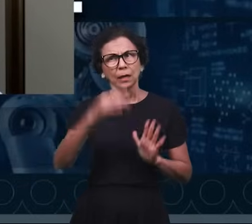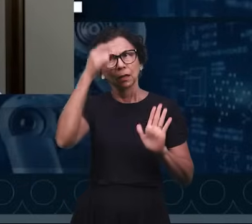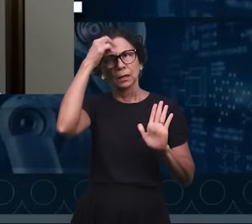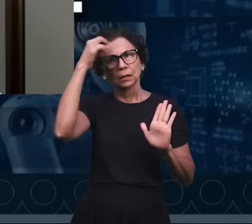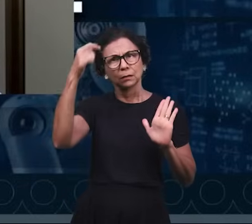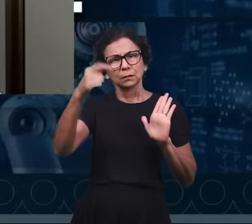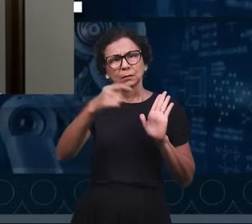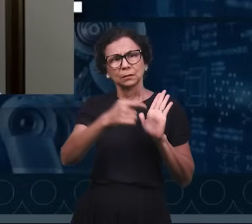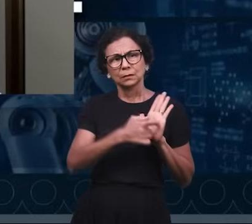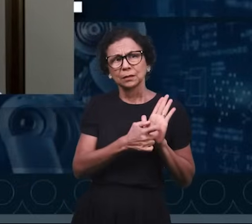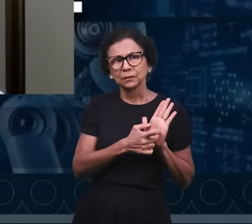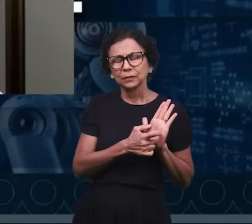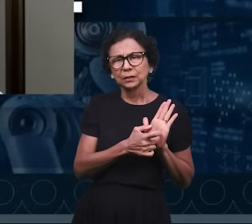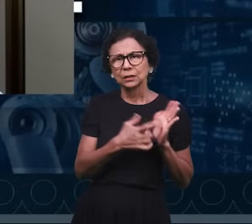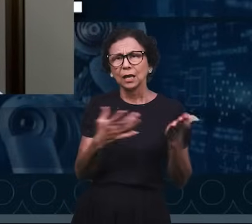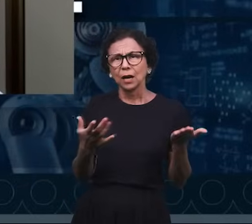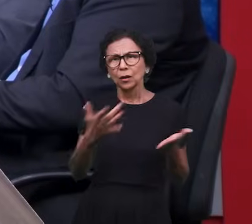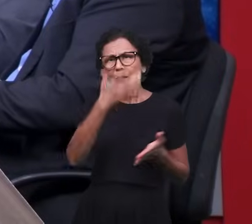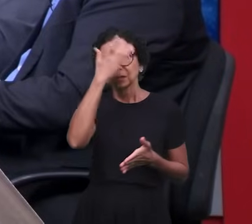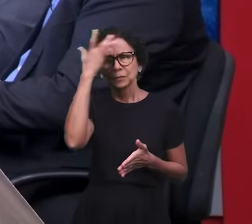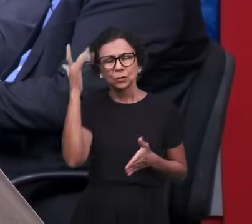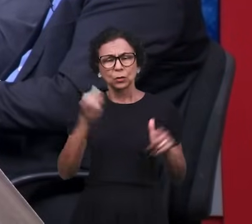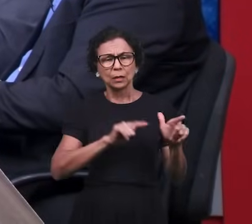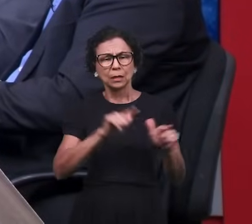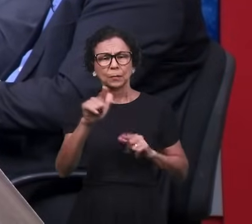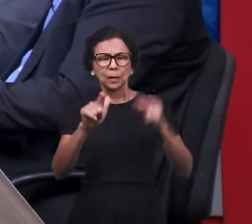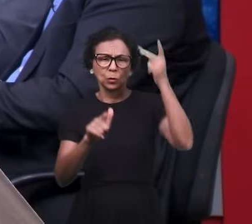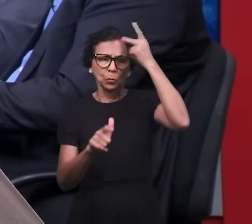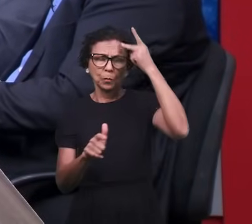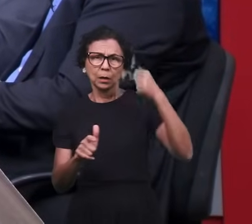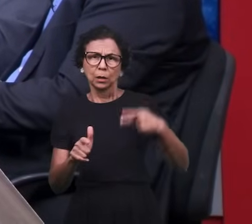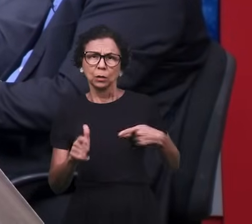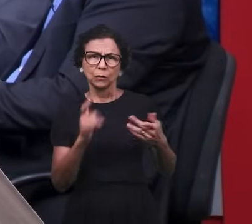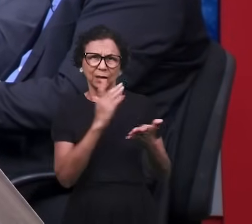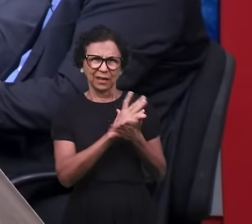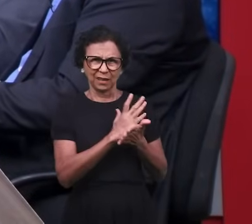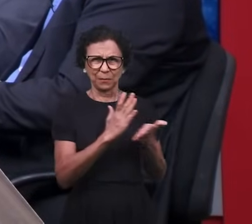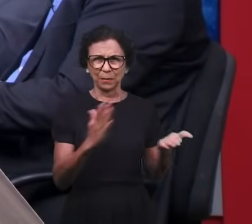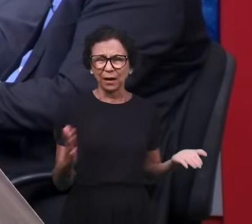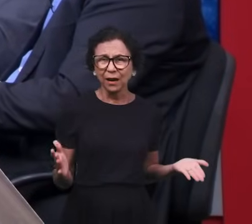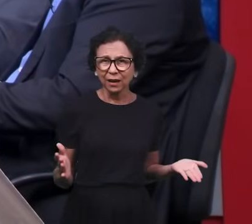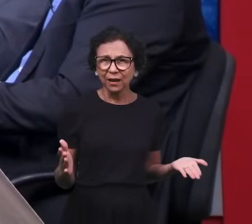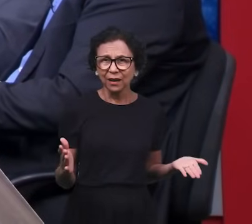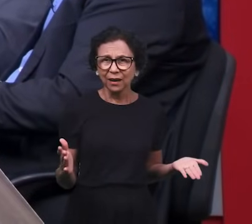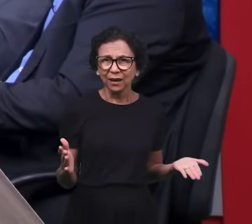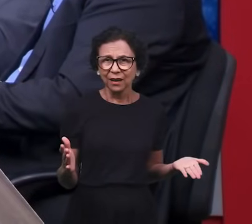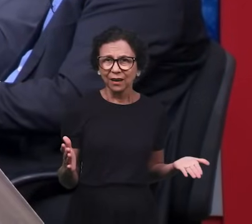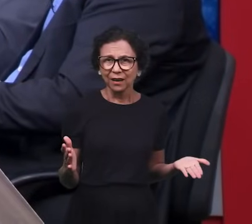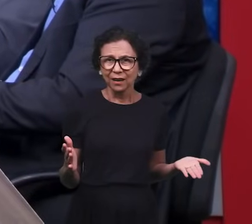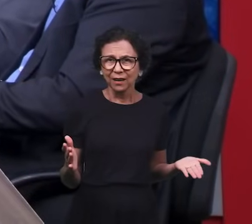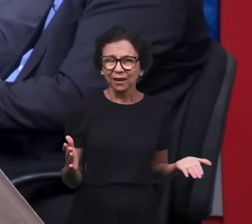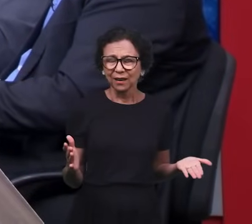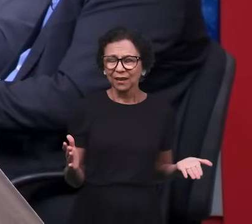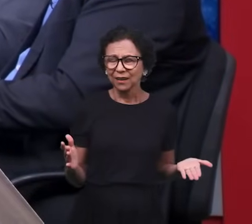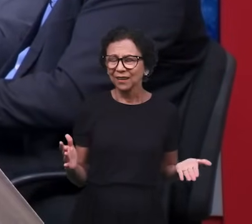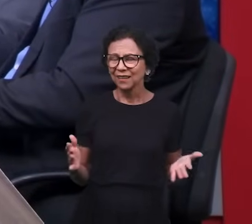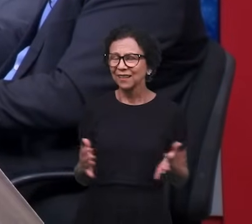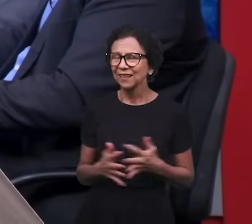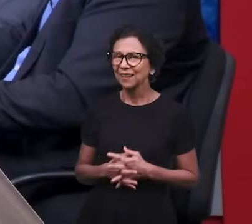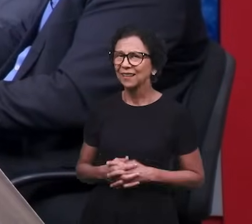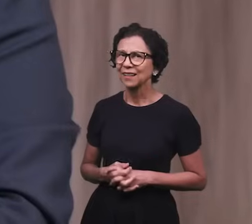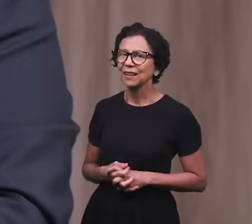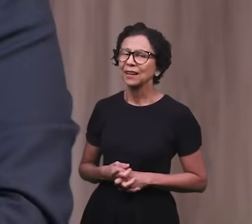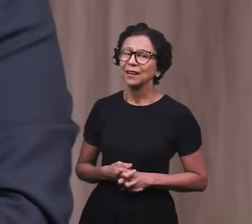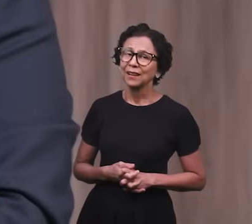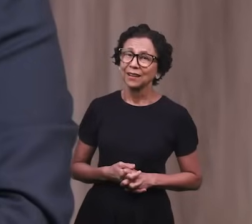irá acabar com os empregos? Amém. Amém, pastor. Fique à vontade, pode responder tranquilo.